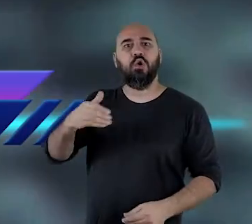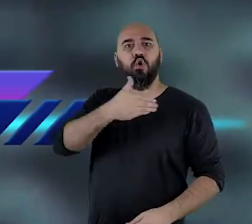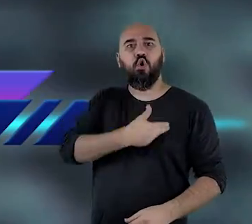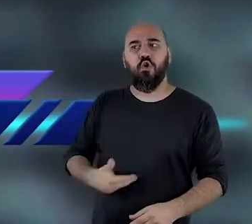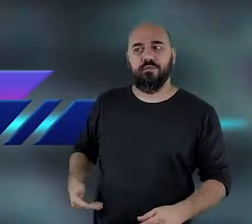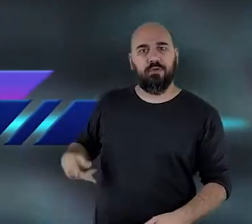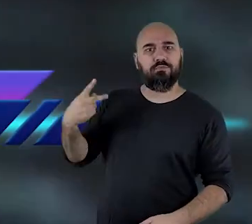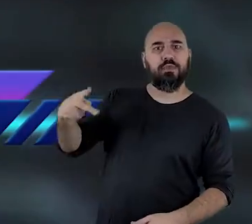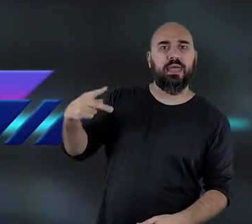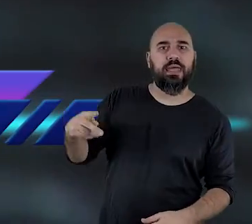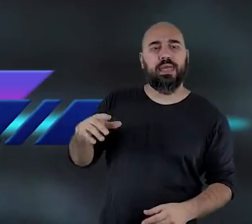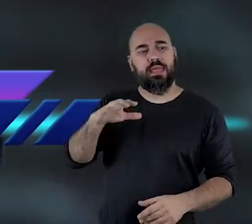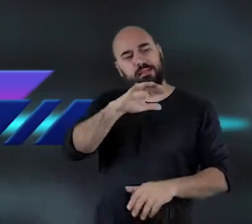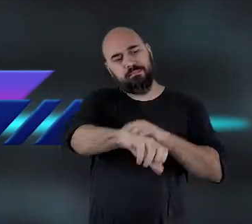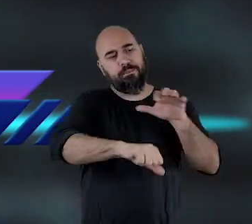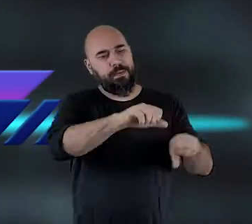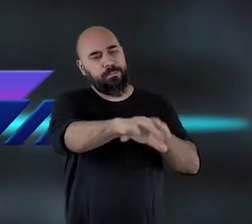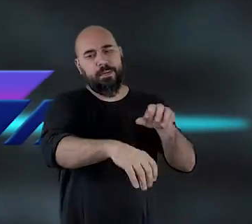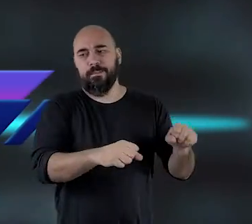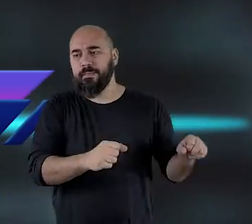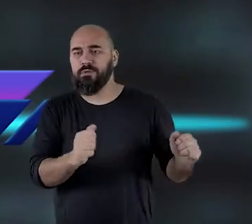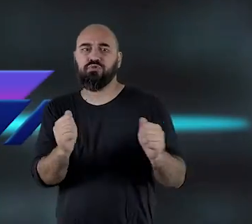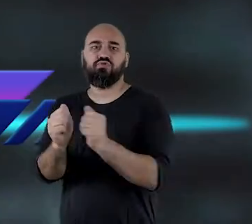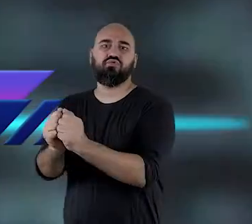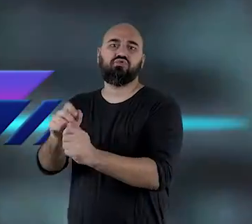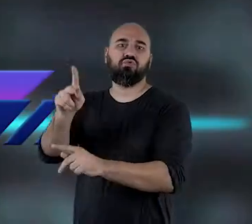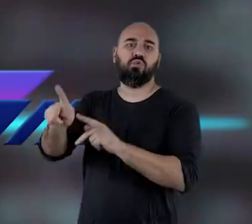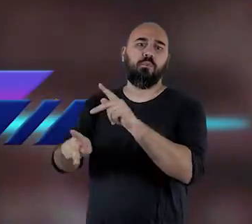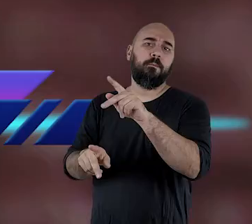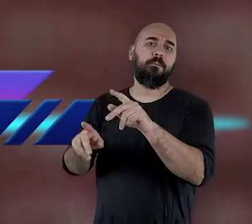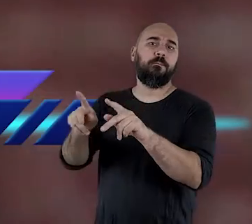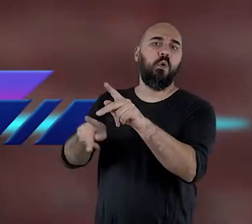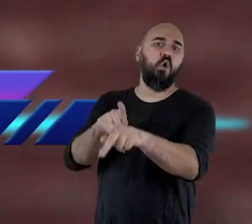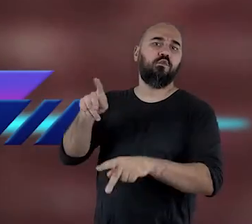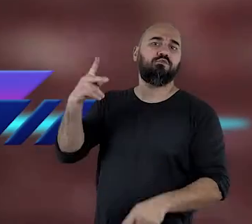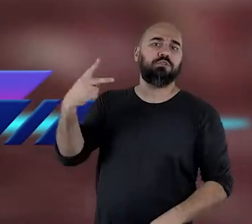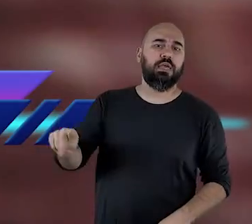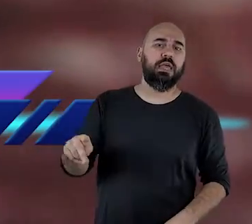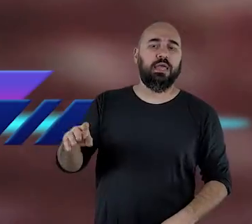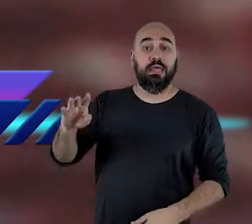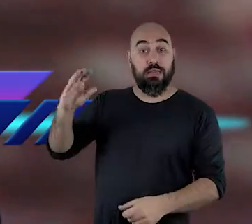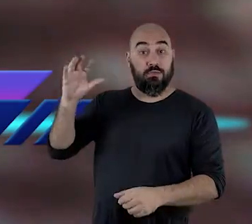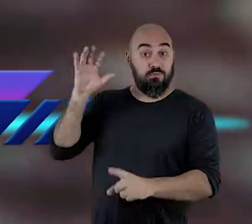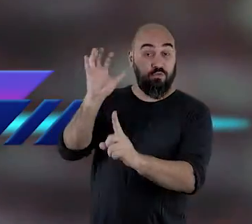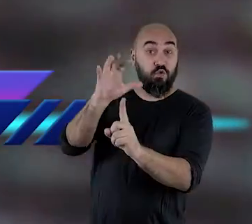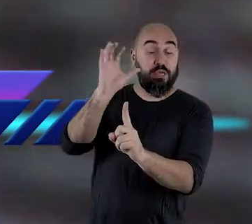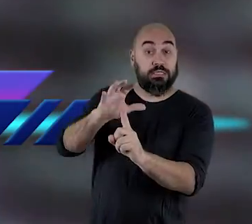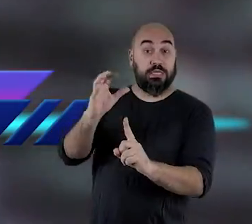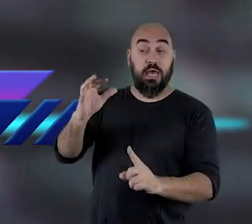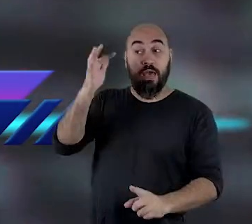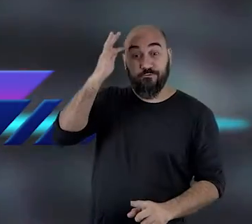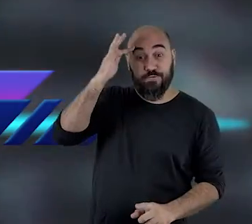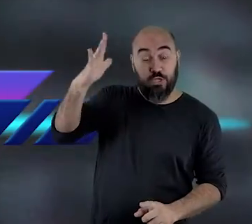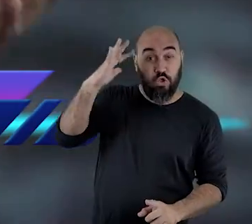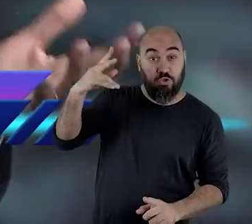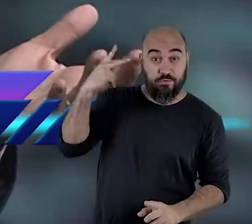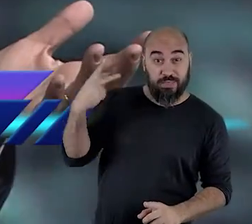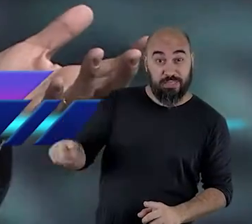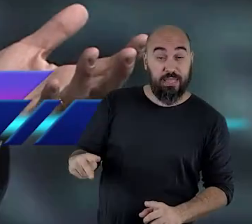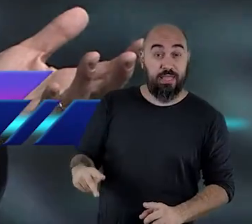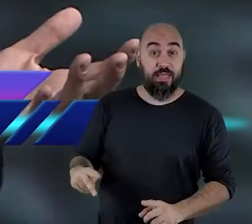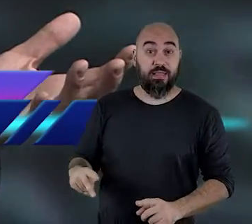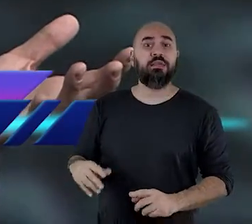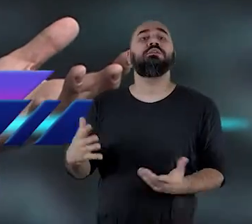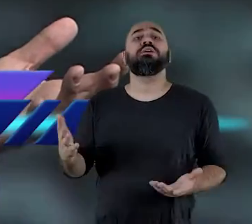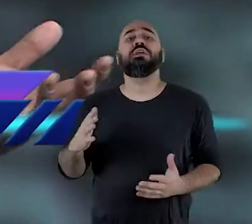futuros líderes para seus povos com a filosofia babilônica. E quem deveriam